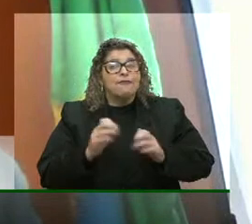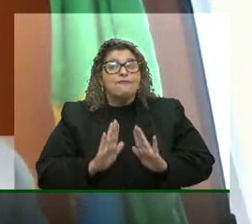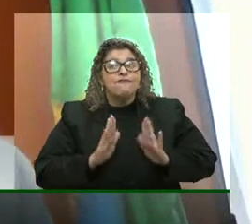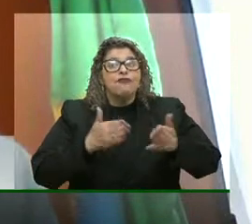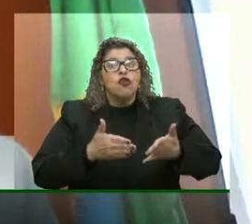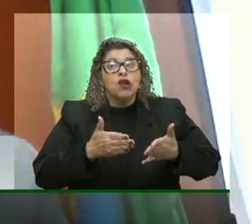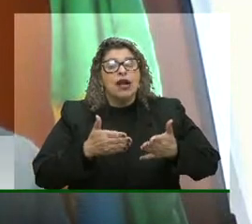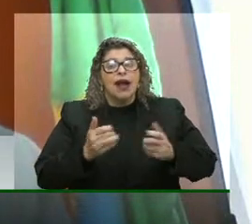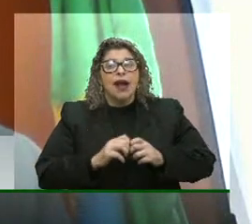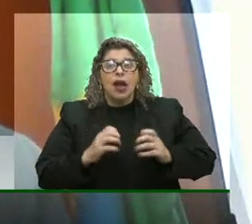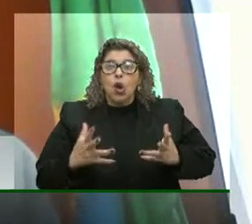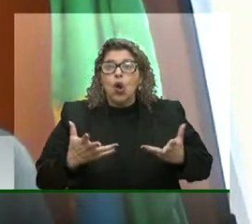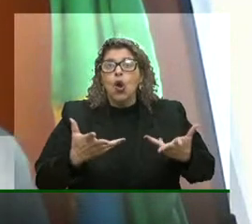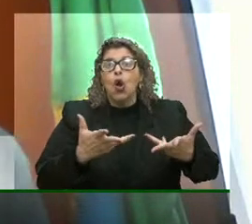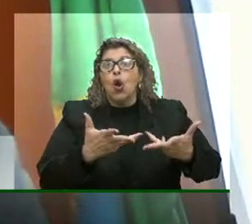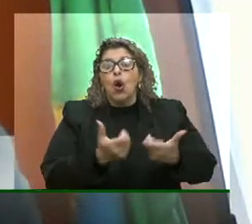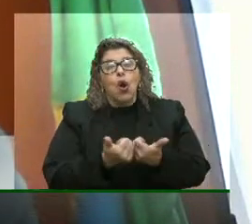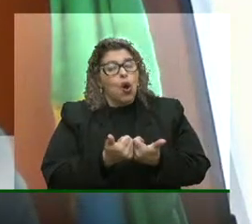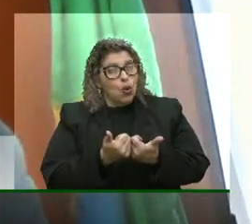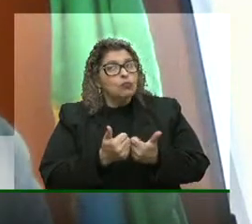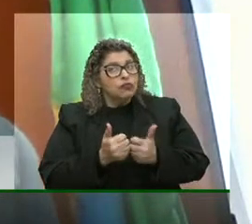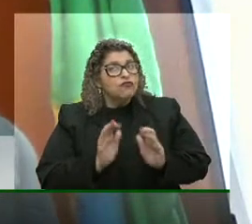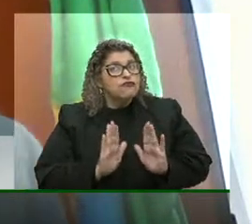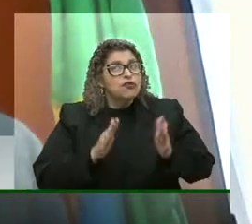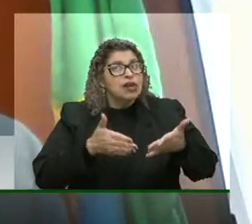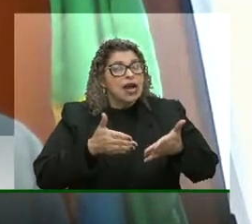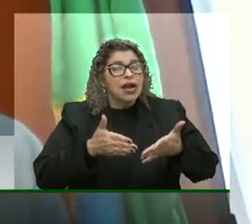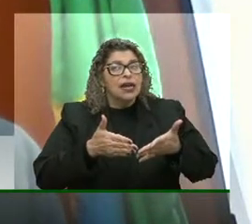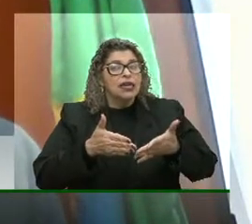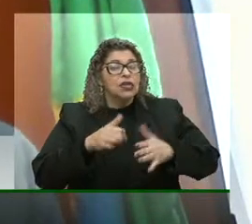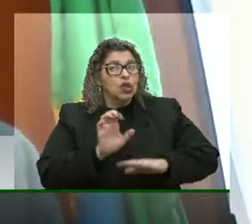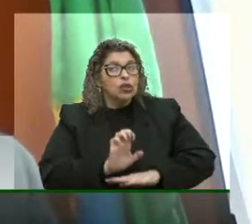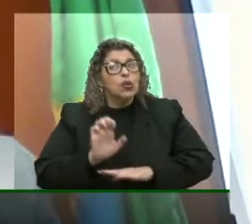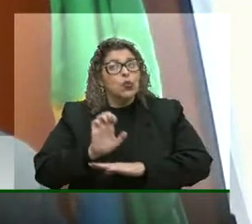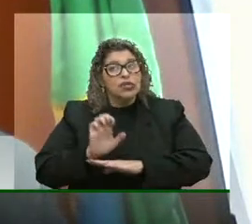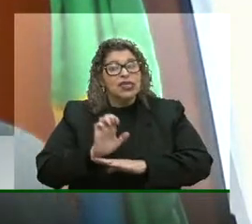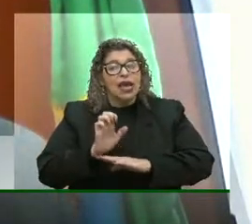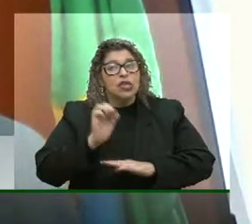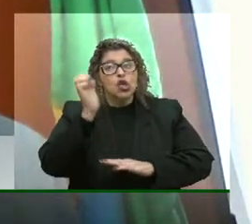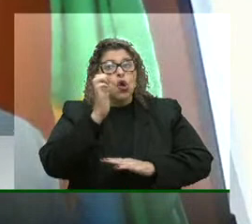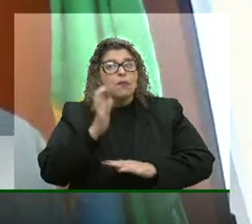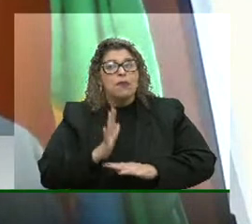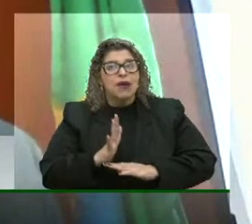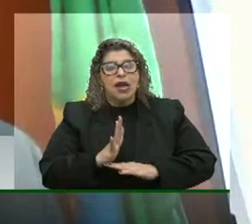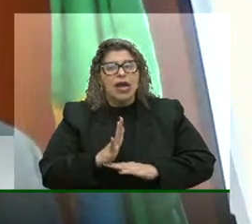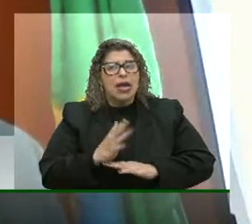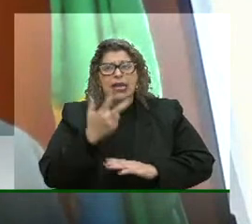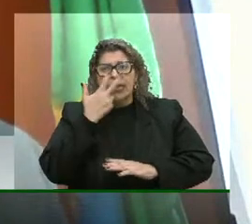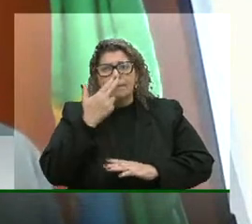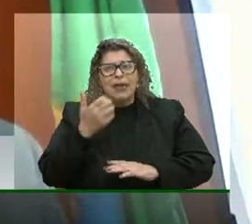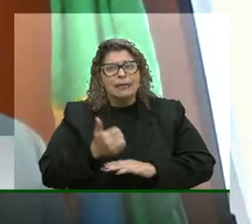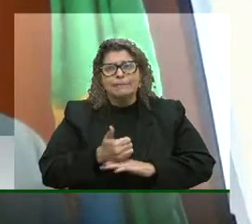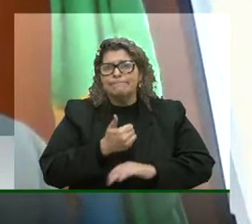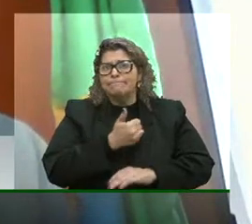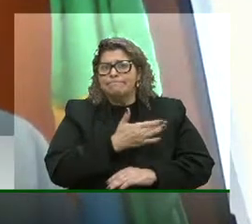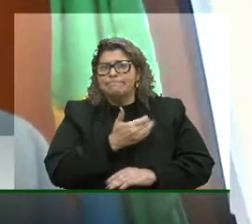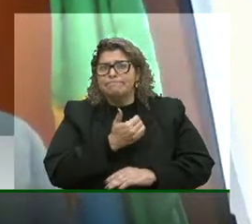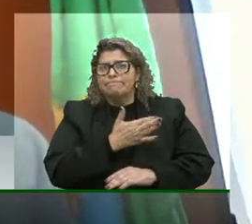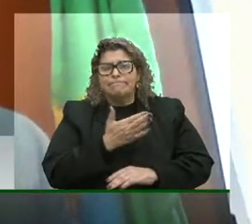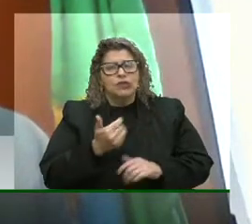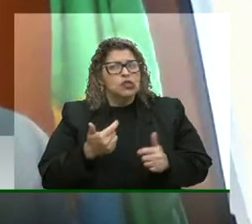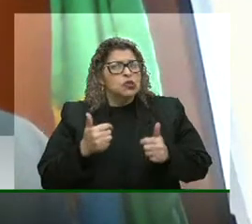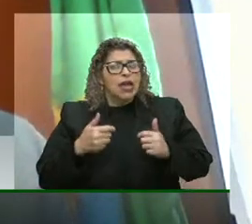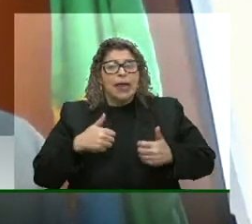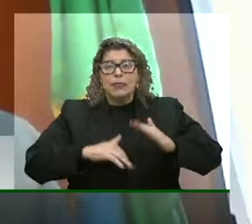da sociedade gaúcha como um todo. Convenhamos que um país, especialmente um Estado, que negligencia dessa forma e fica,